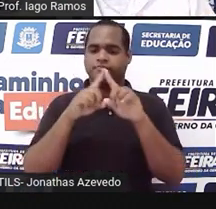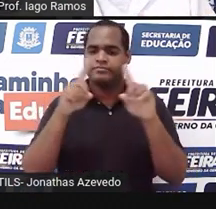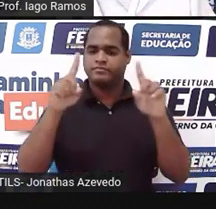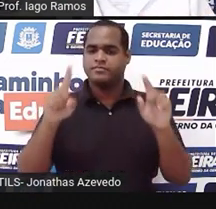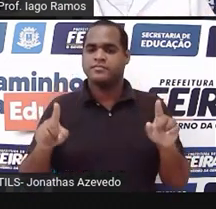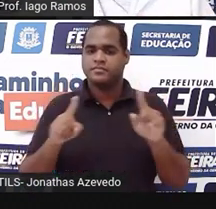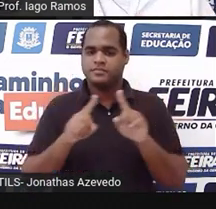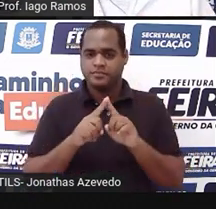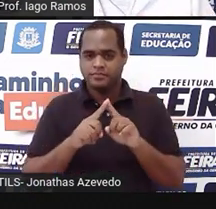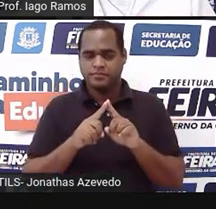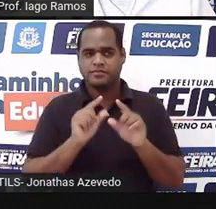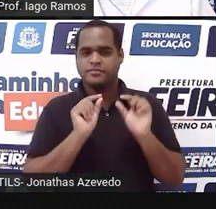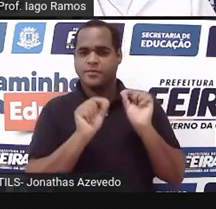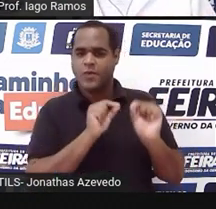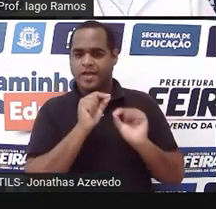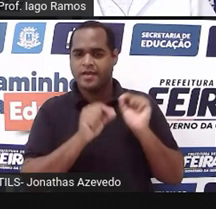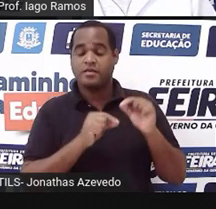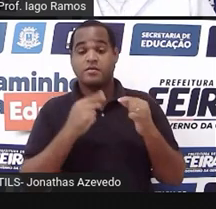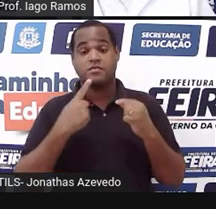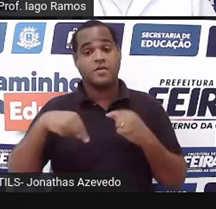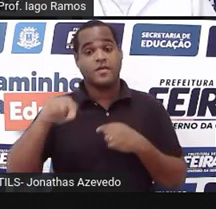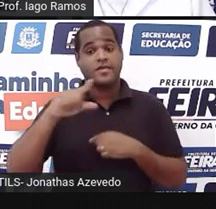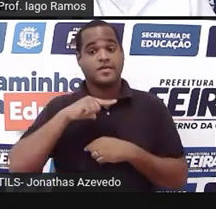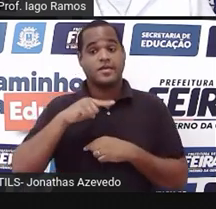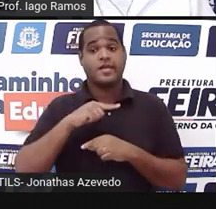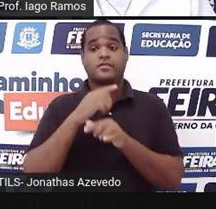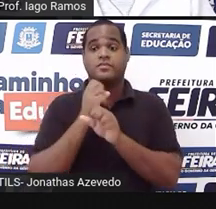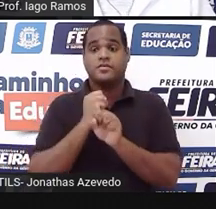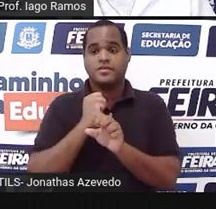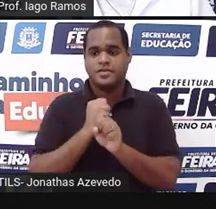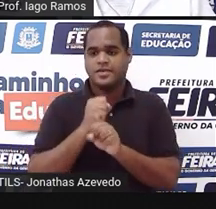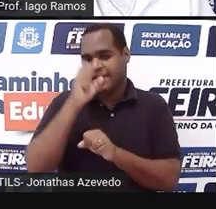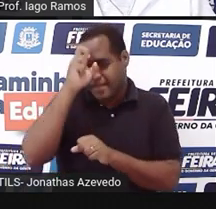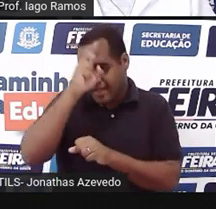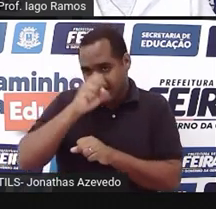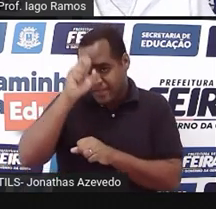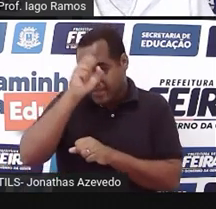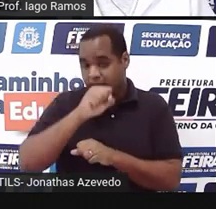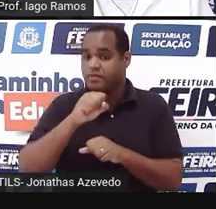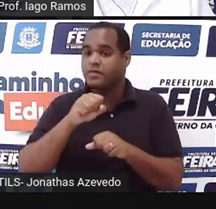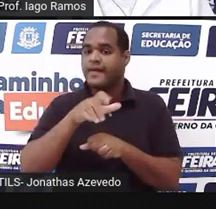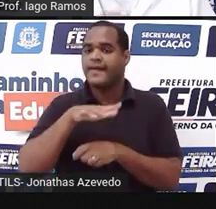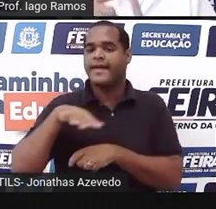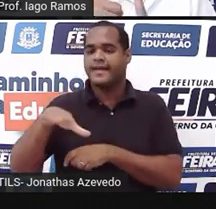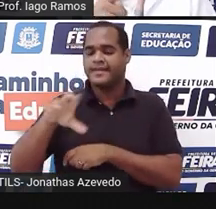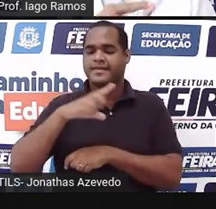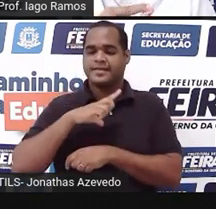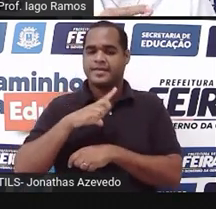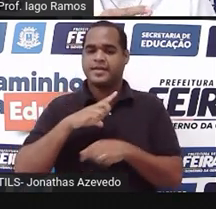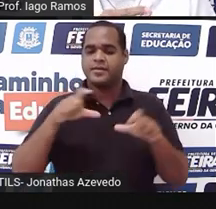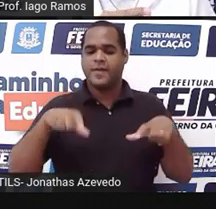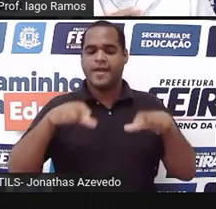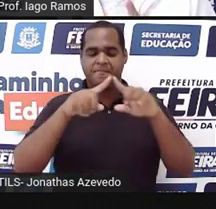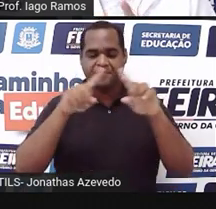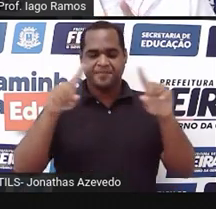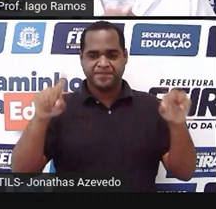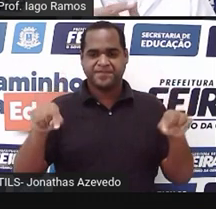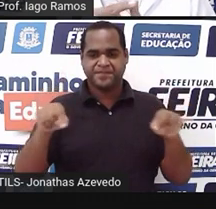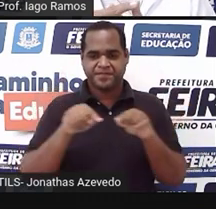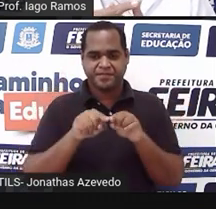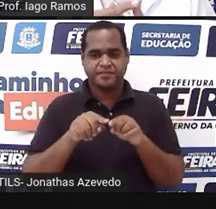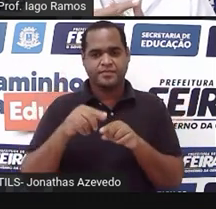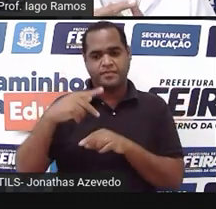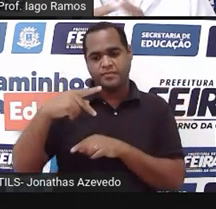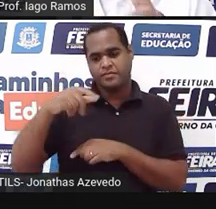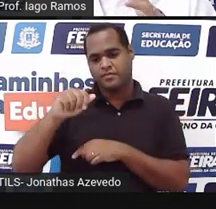porque porque aqui a gente calculou a gente aprendeu a calcular áreas dos quadriláteros é triângulos